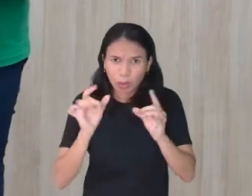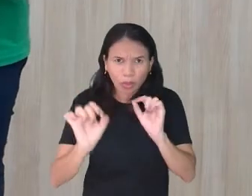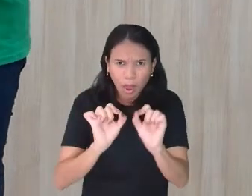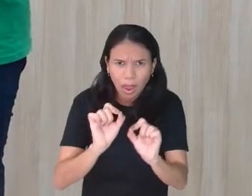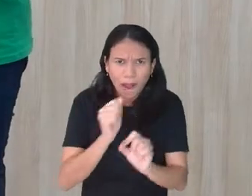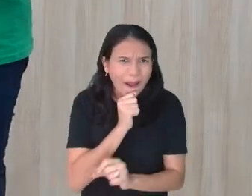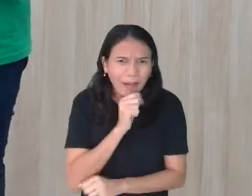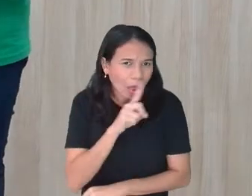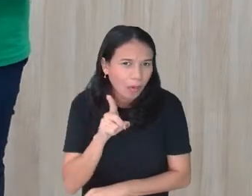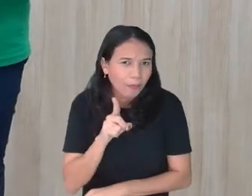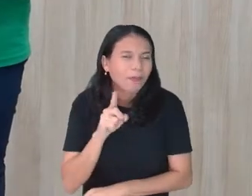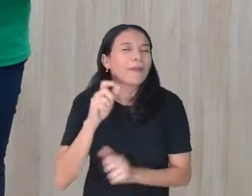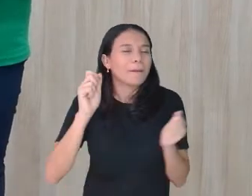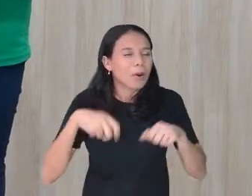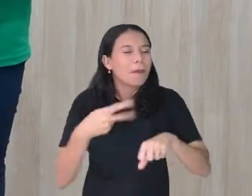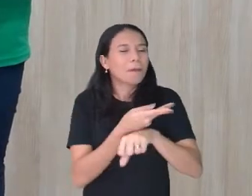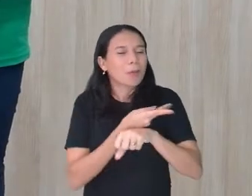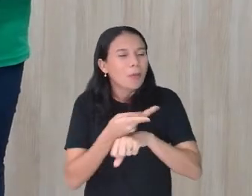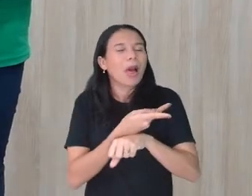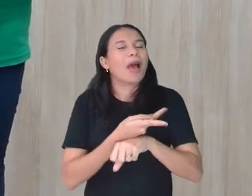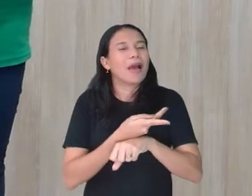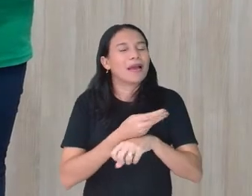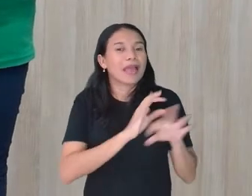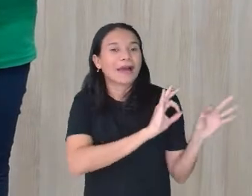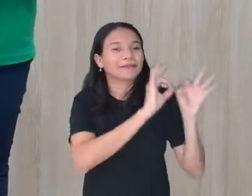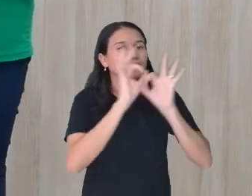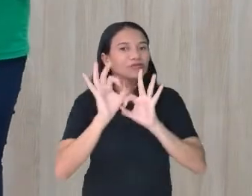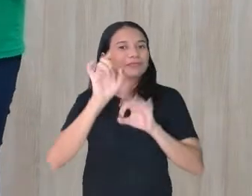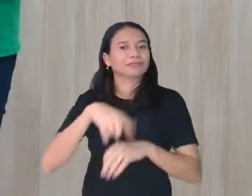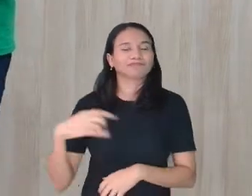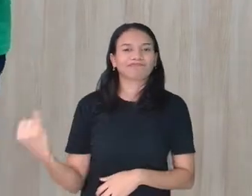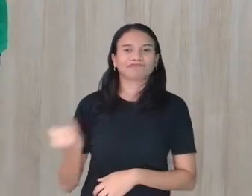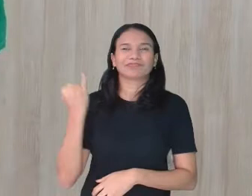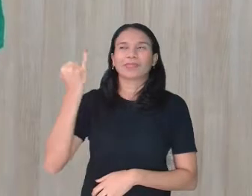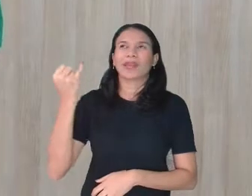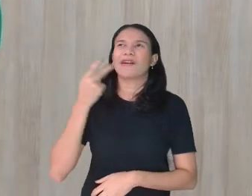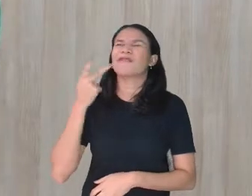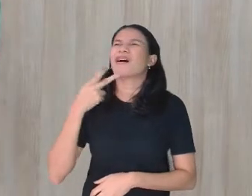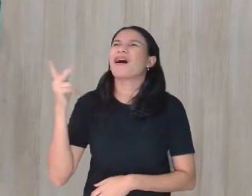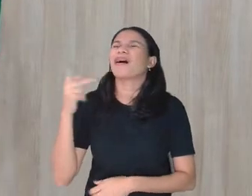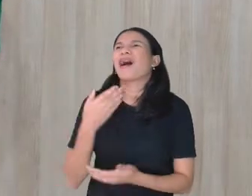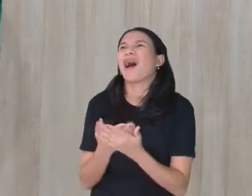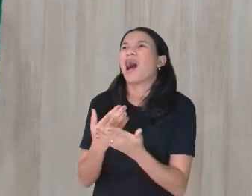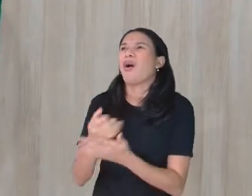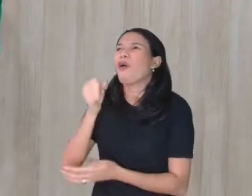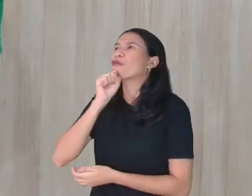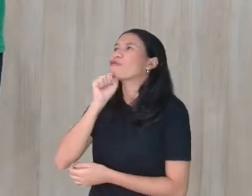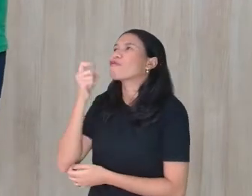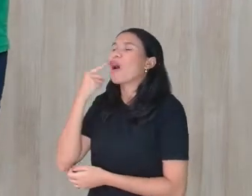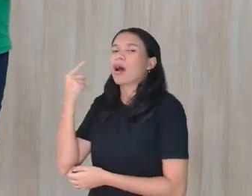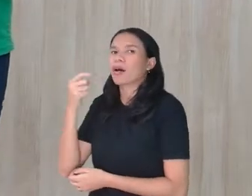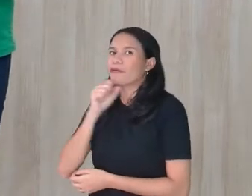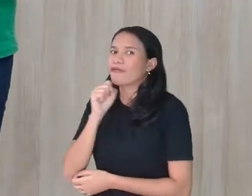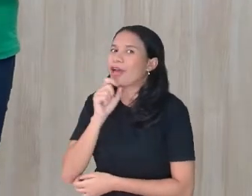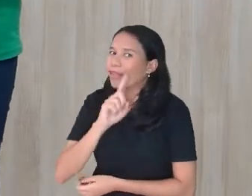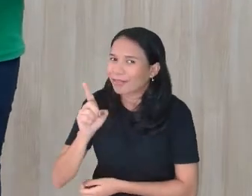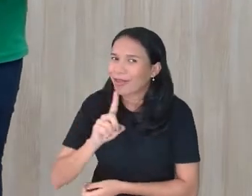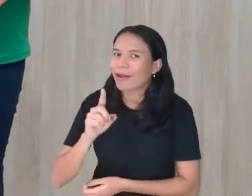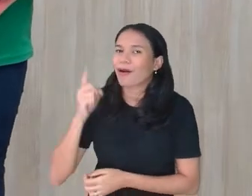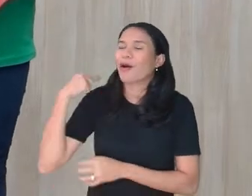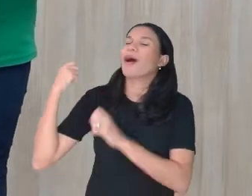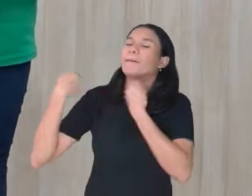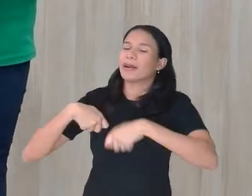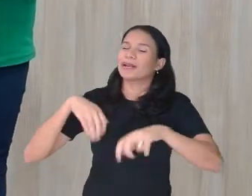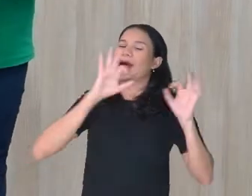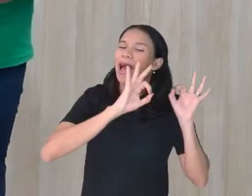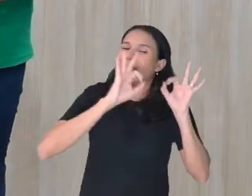assistiu, vai lá dar uma olhadinha. É muito importante, gente. Não se preocupe, a aula já passou, não vou assistir. Assista, essa sequência